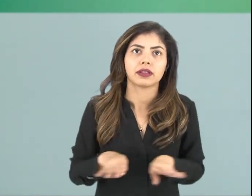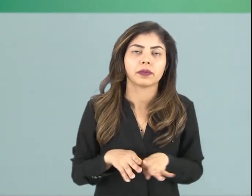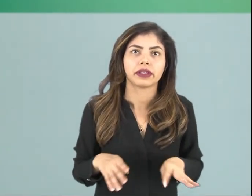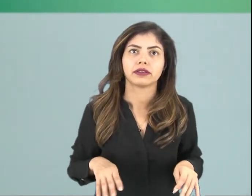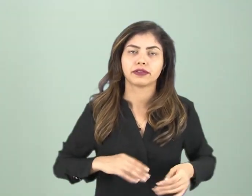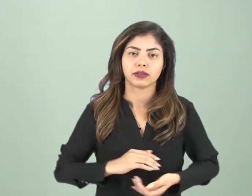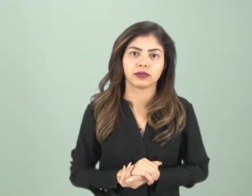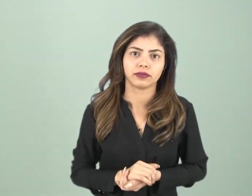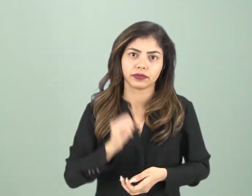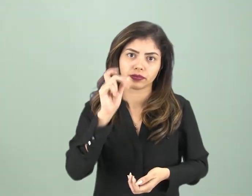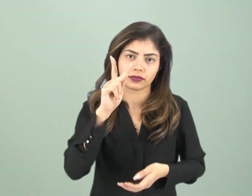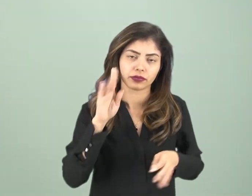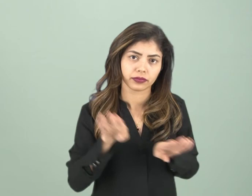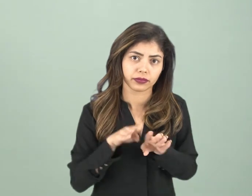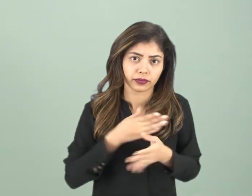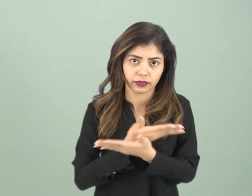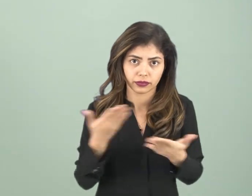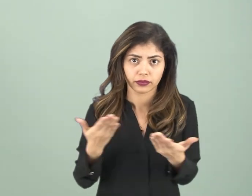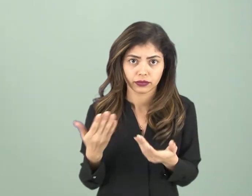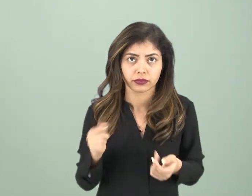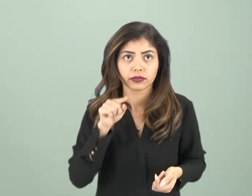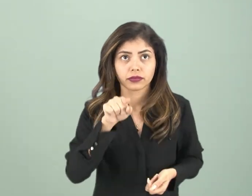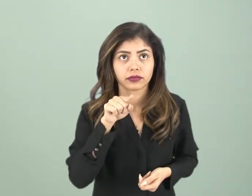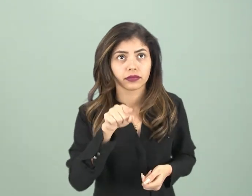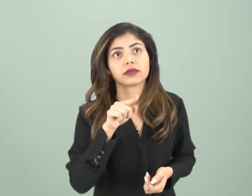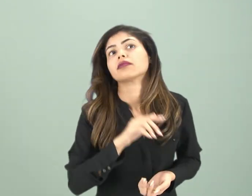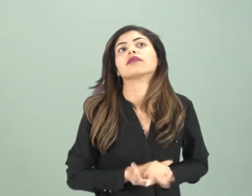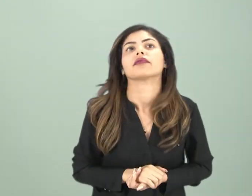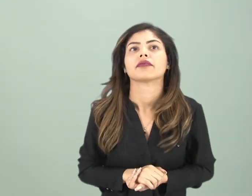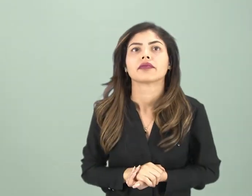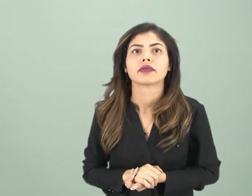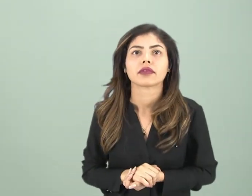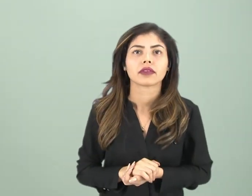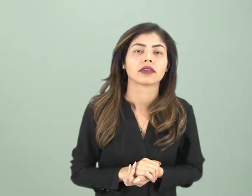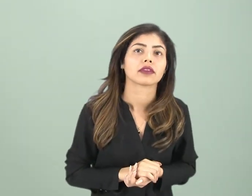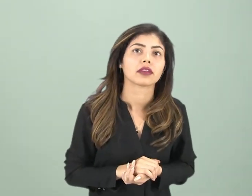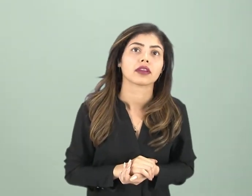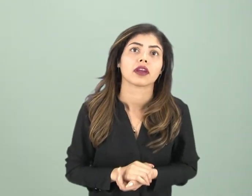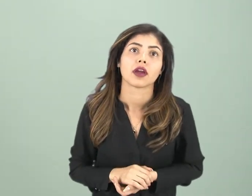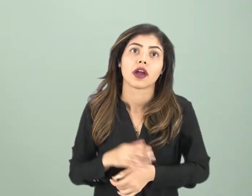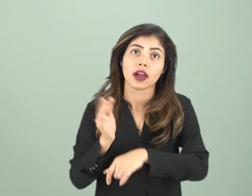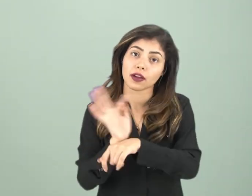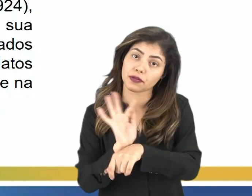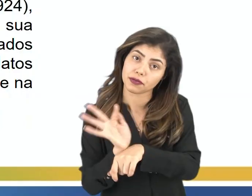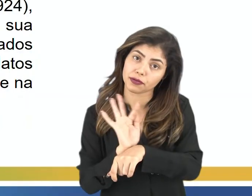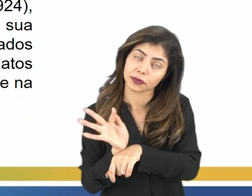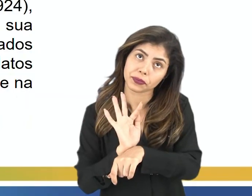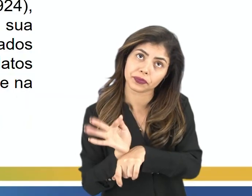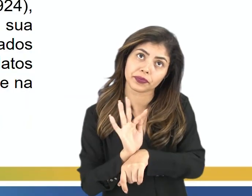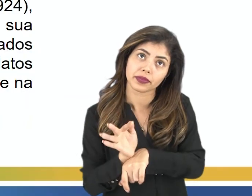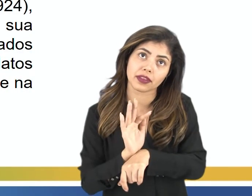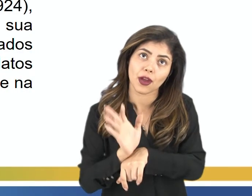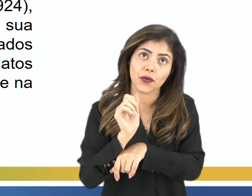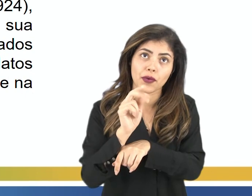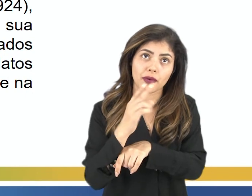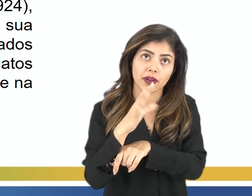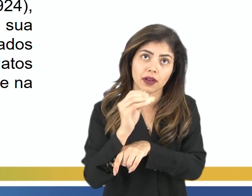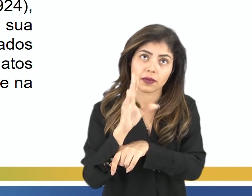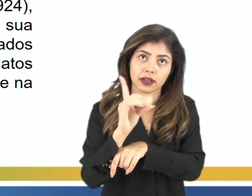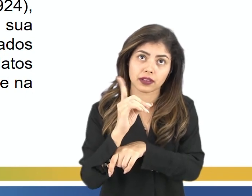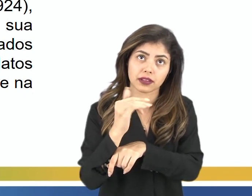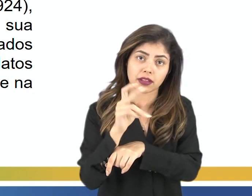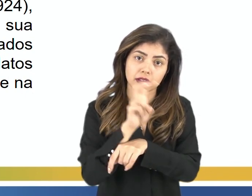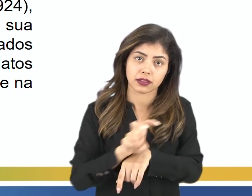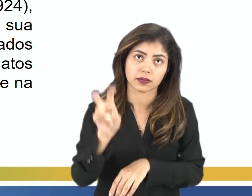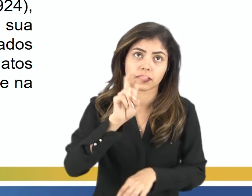floresta. Ok, pessoal? Aí para você... tem uma sugestão de um filme, O Braço da Serpente, que é um filme muito interessante, né? Você